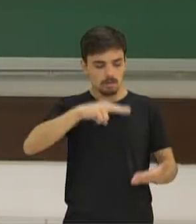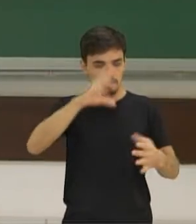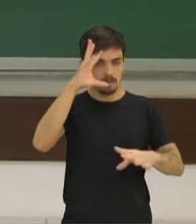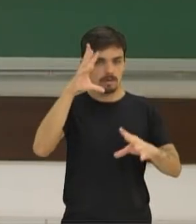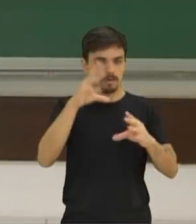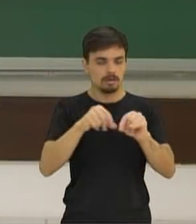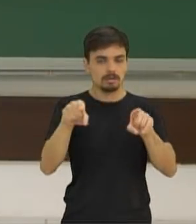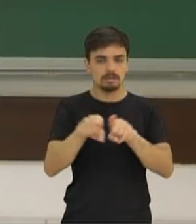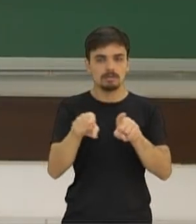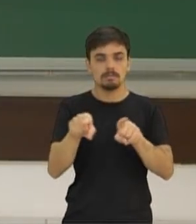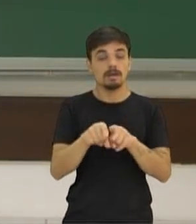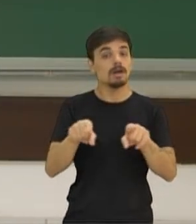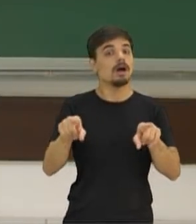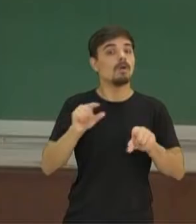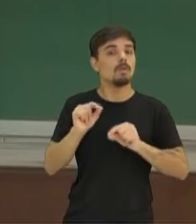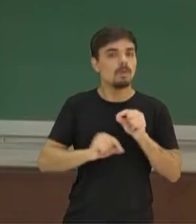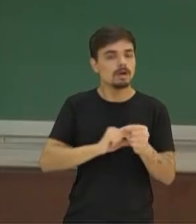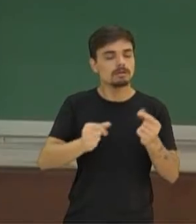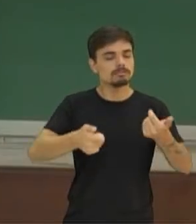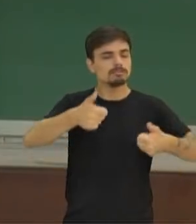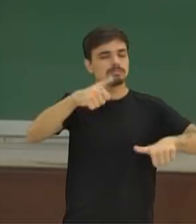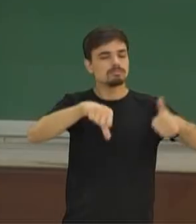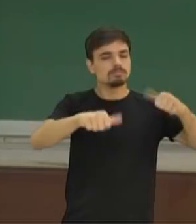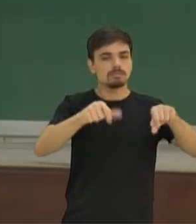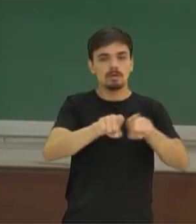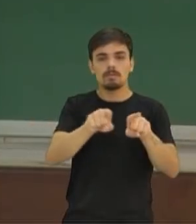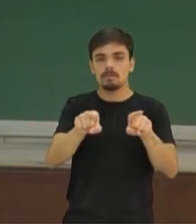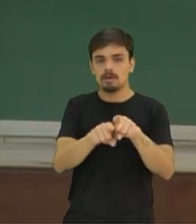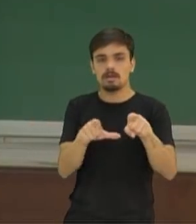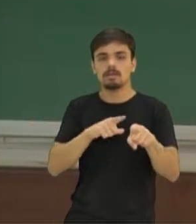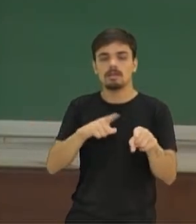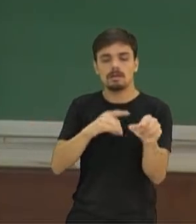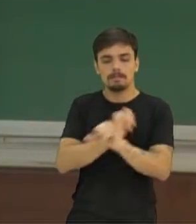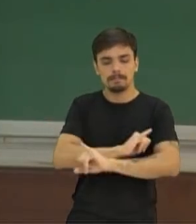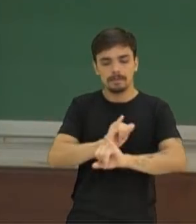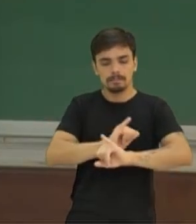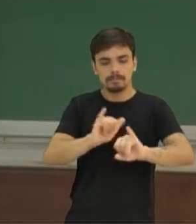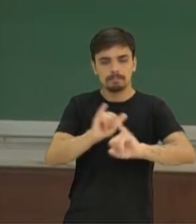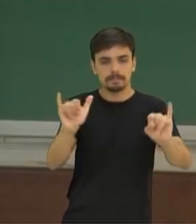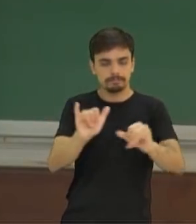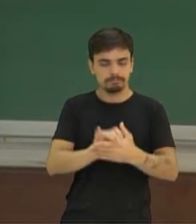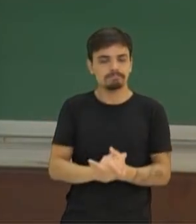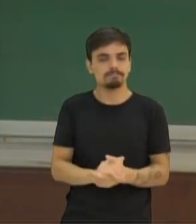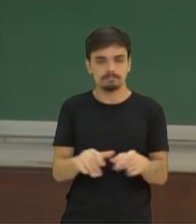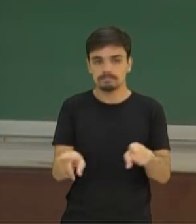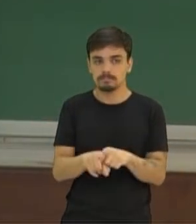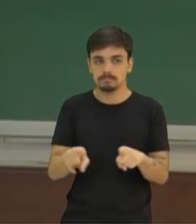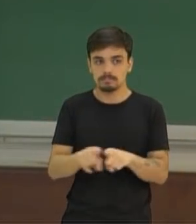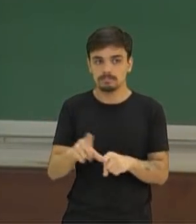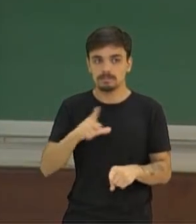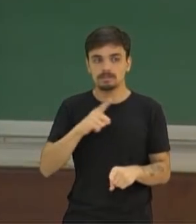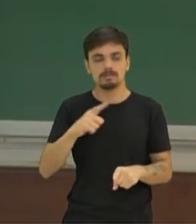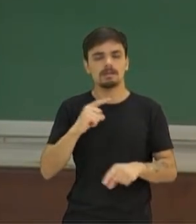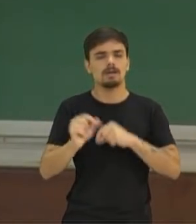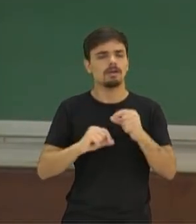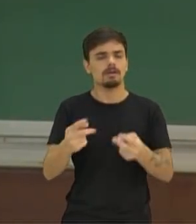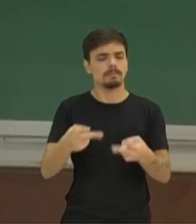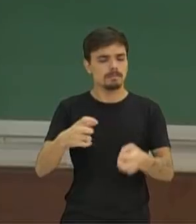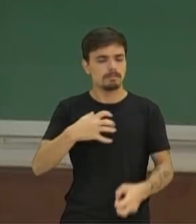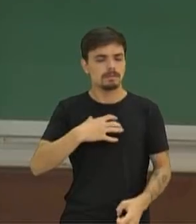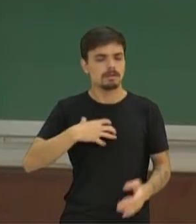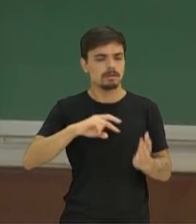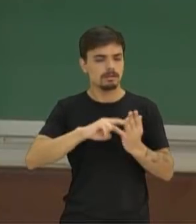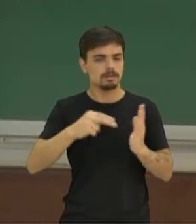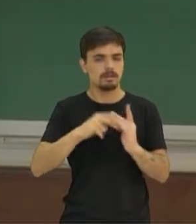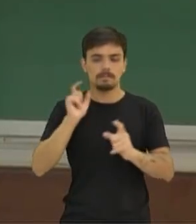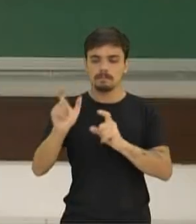e interpretar e também analisar um anúncio publicitário. Inferir o sentido de uma palavra ou expressão